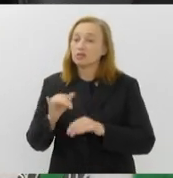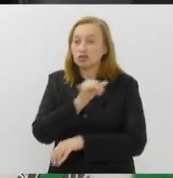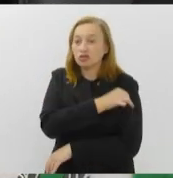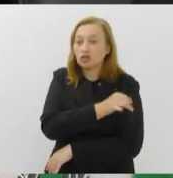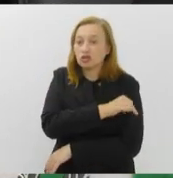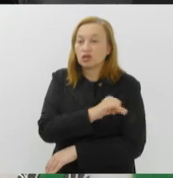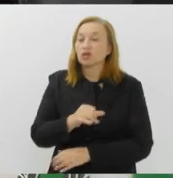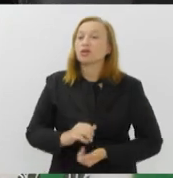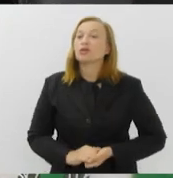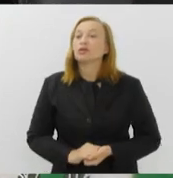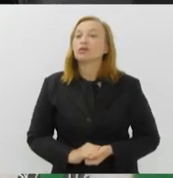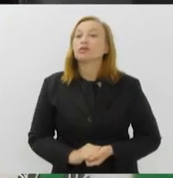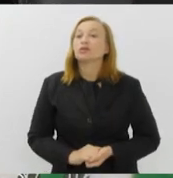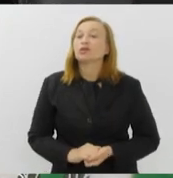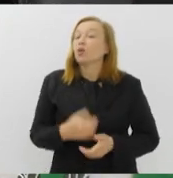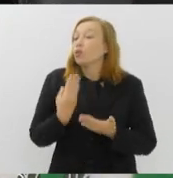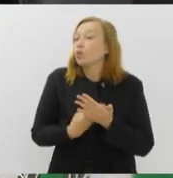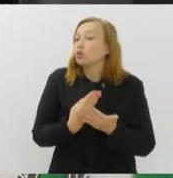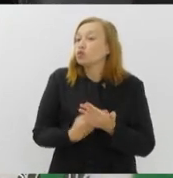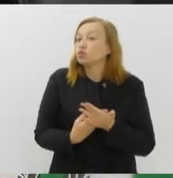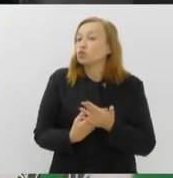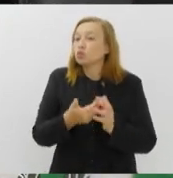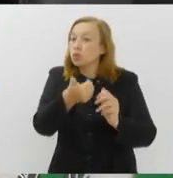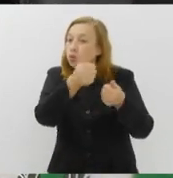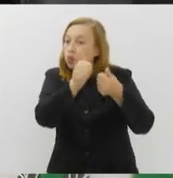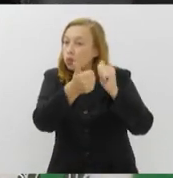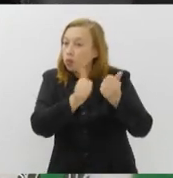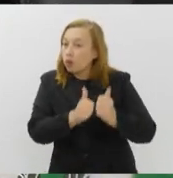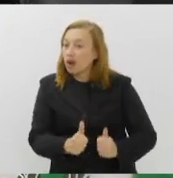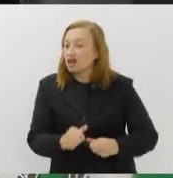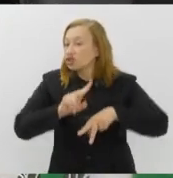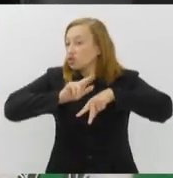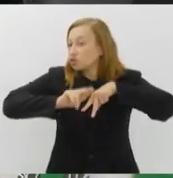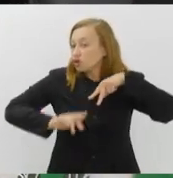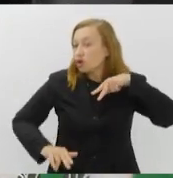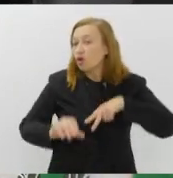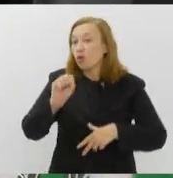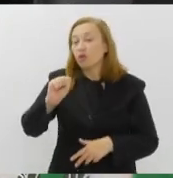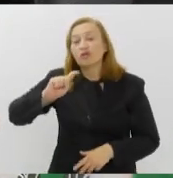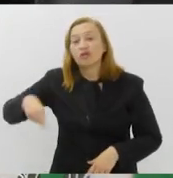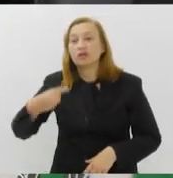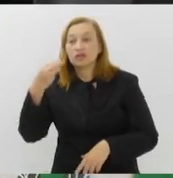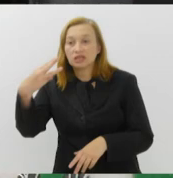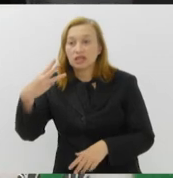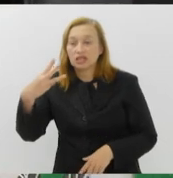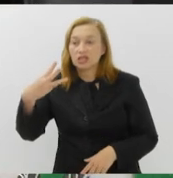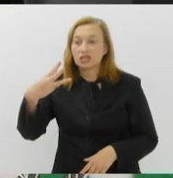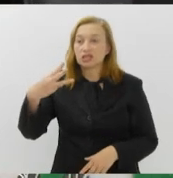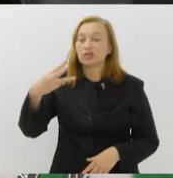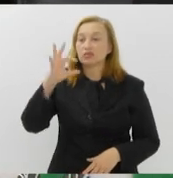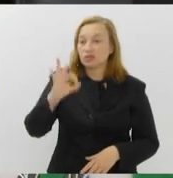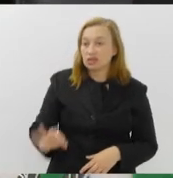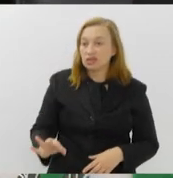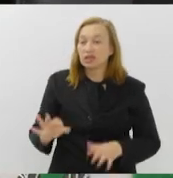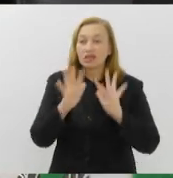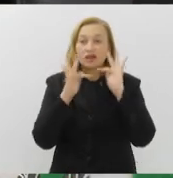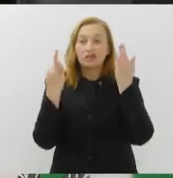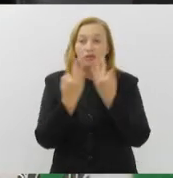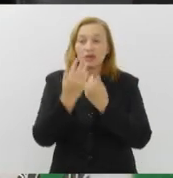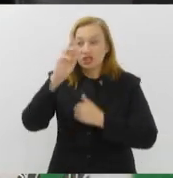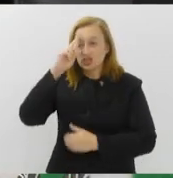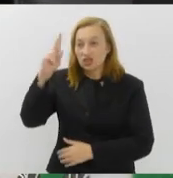ao quando o estudo faz análise por gênero, 8,3% das famílias comandadas por